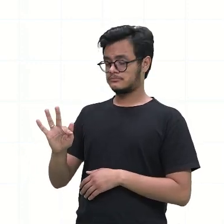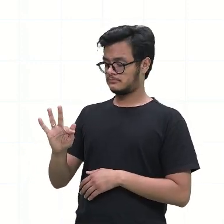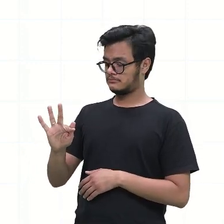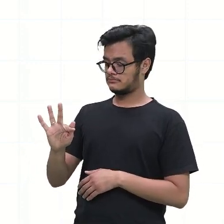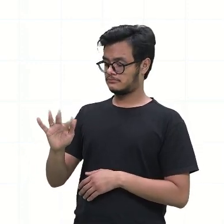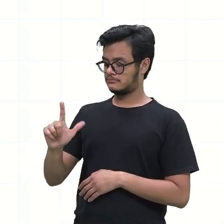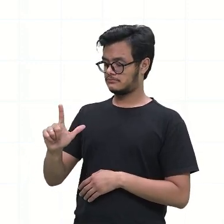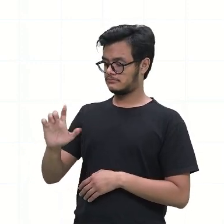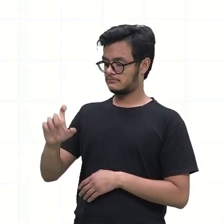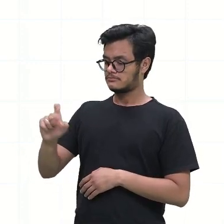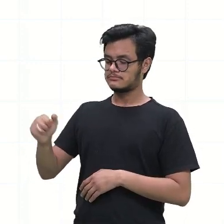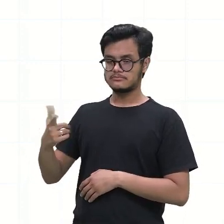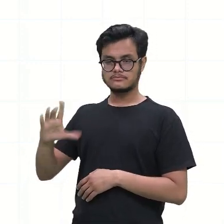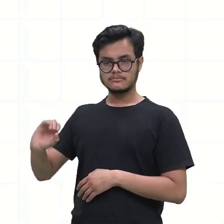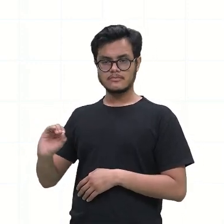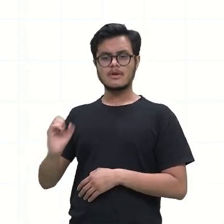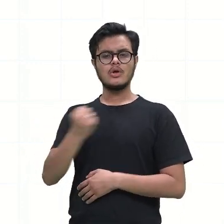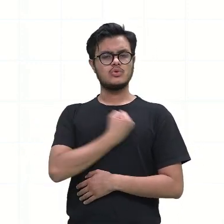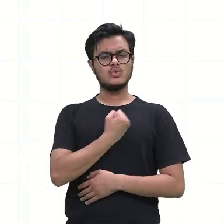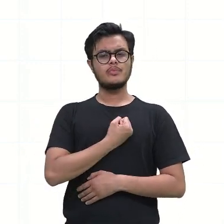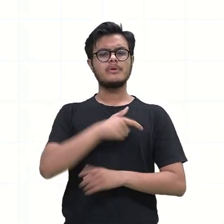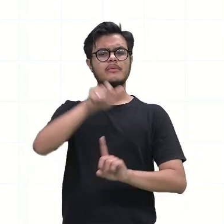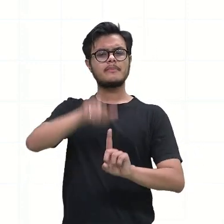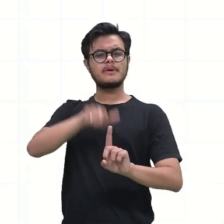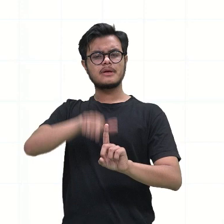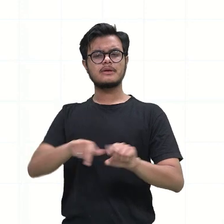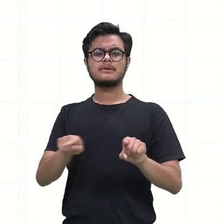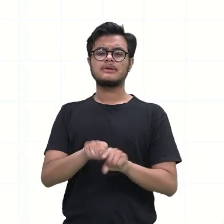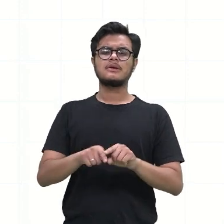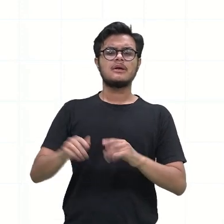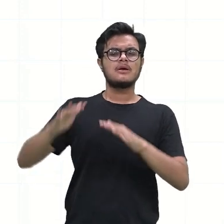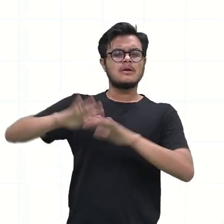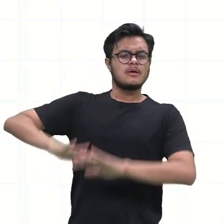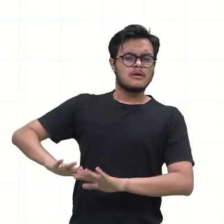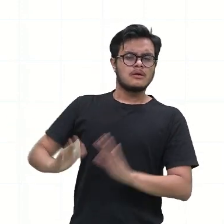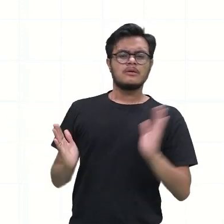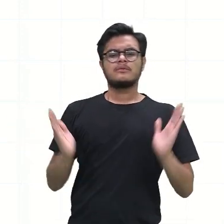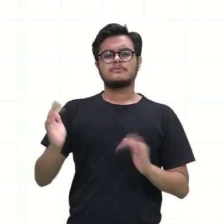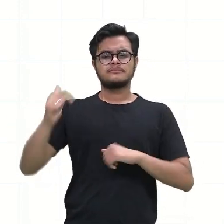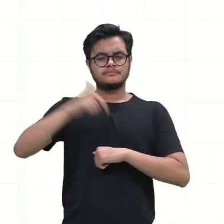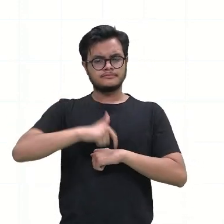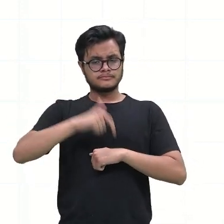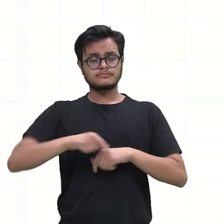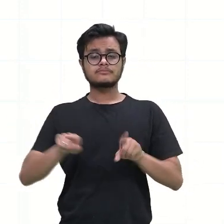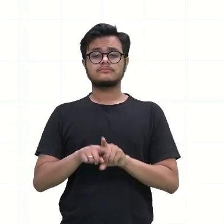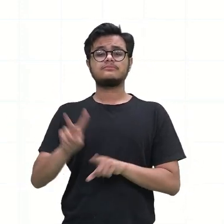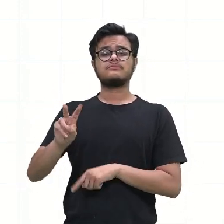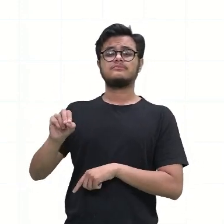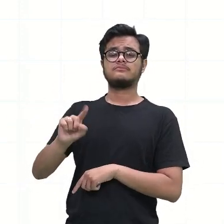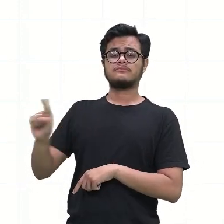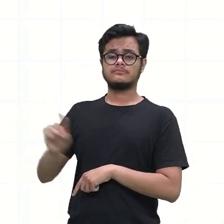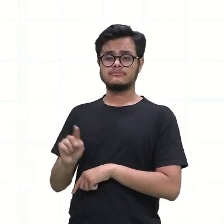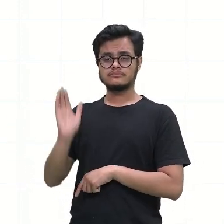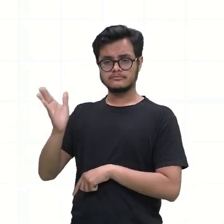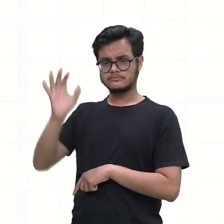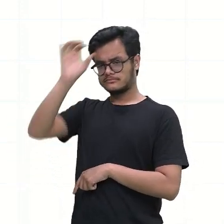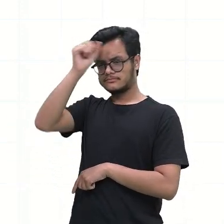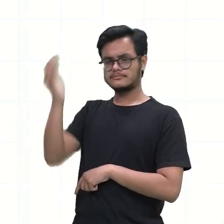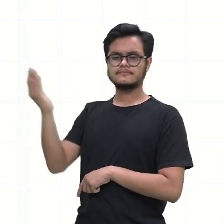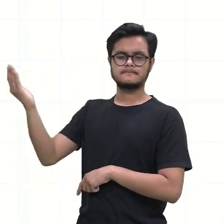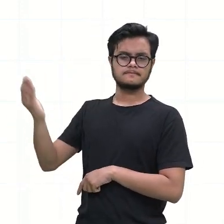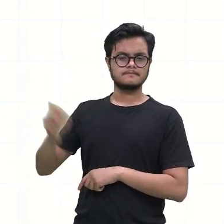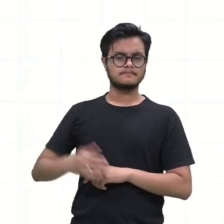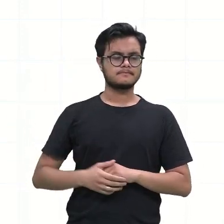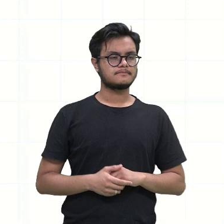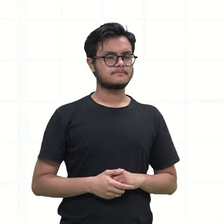número, eles ocorrem em número, em pessoa, em modo, em tempo e em voz, como aprendemos nesse momento.